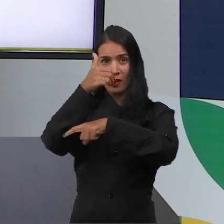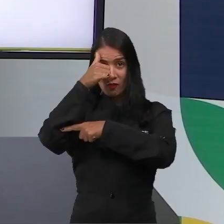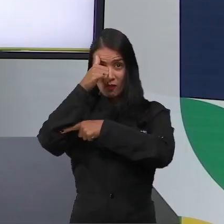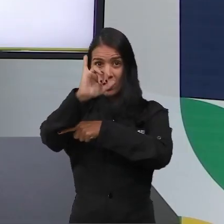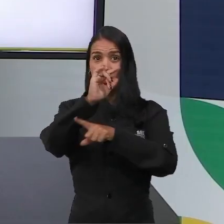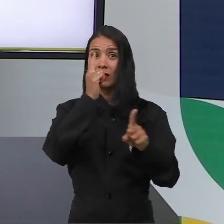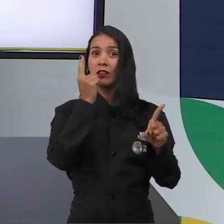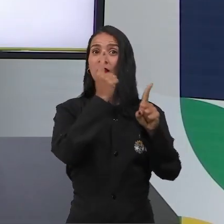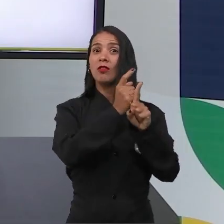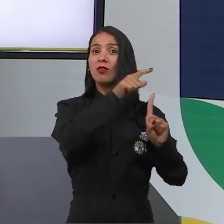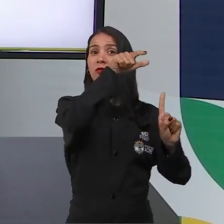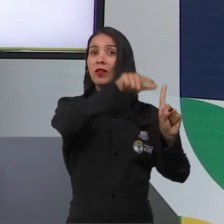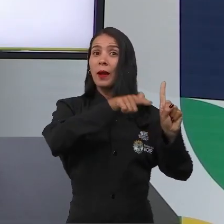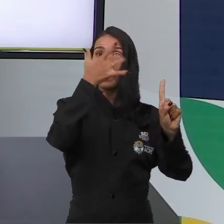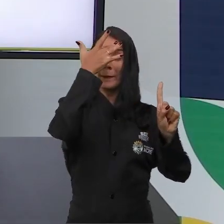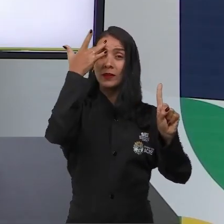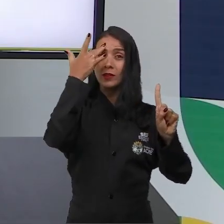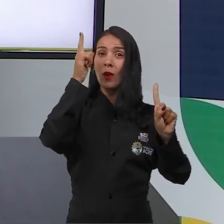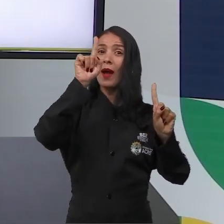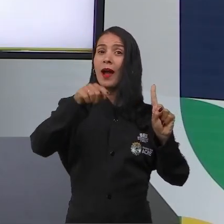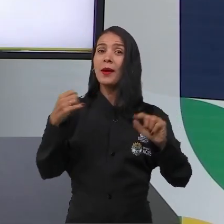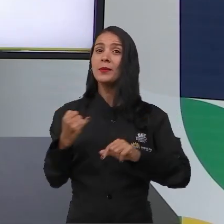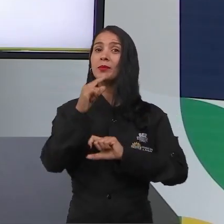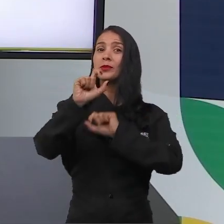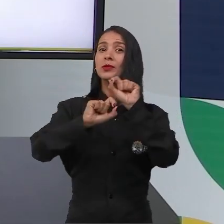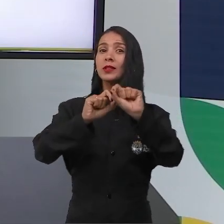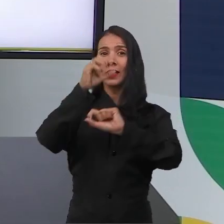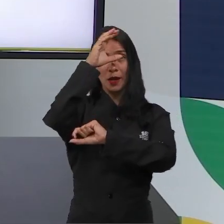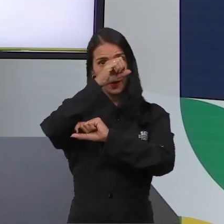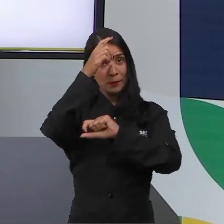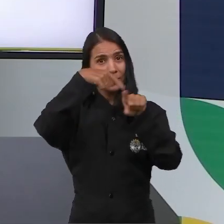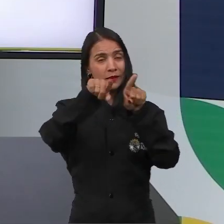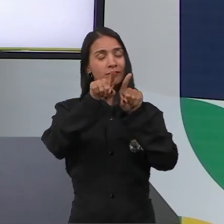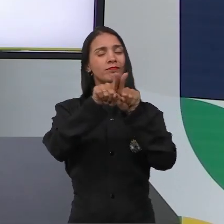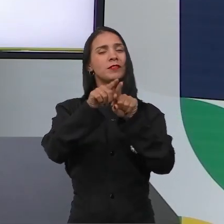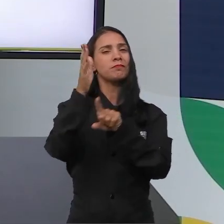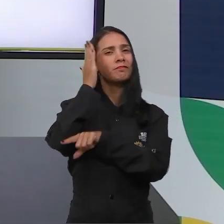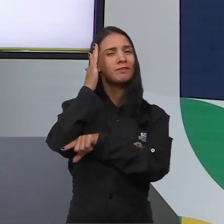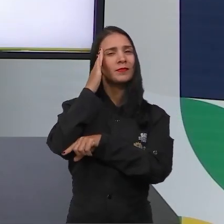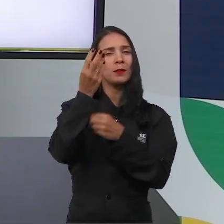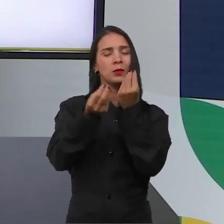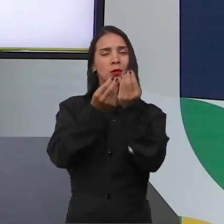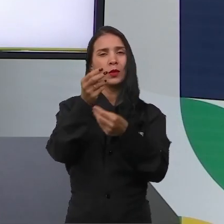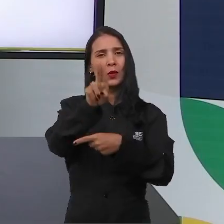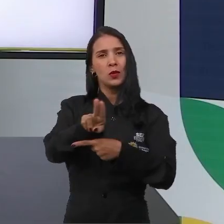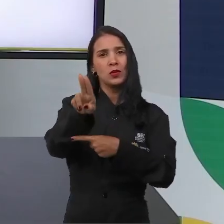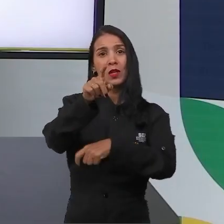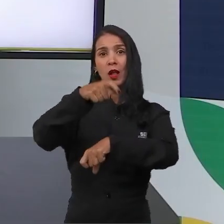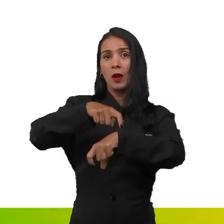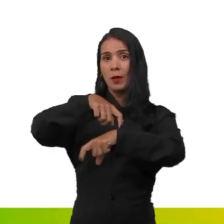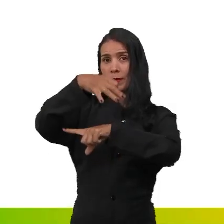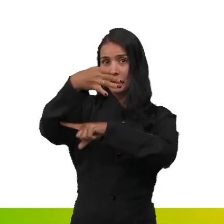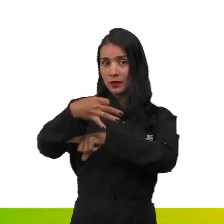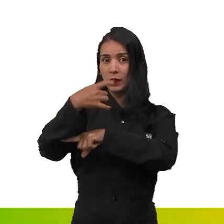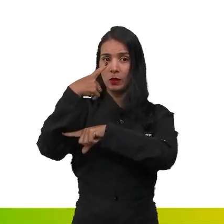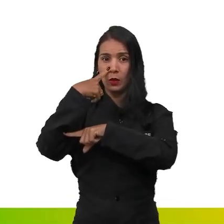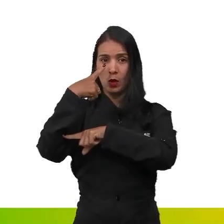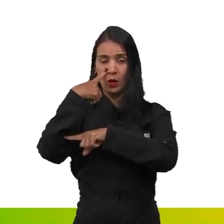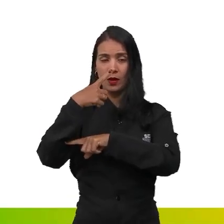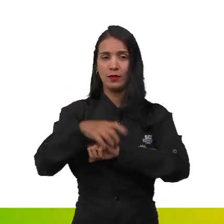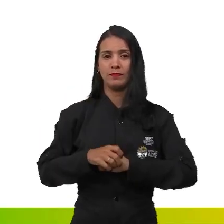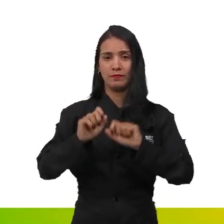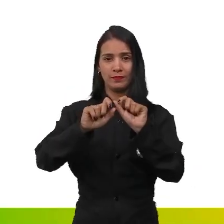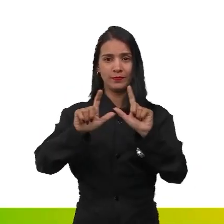é importante que você aprenda e saiba utilizar, tá? Como é que eu faço isso? Então, observa aí na tela que eu tenho